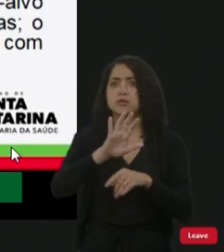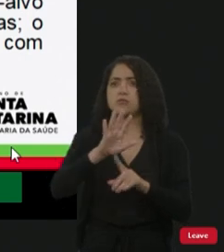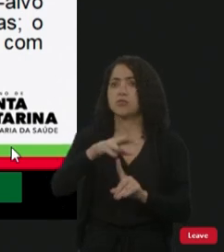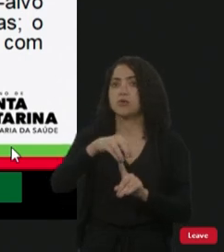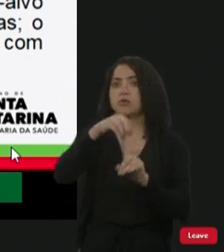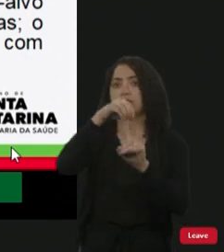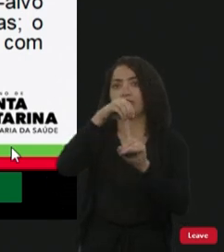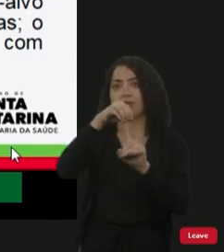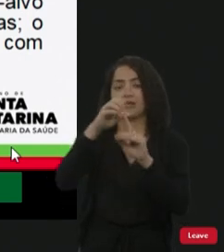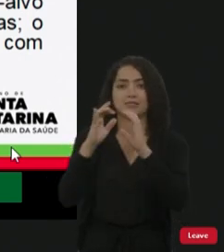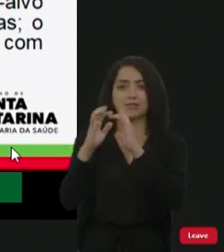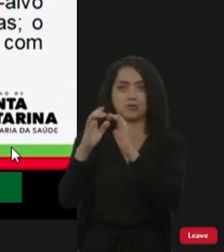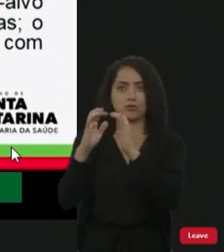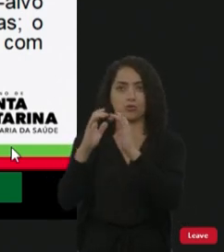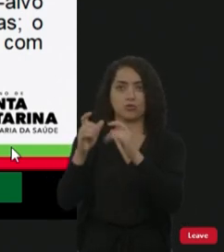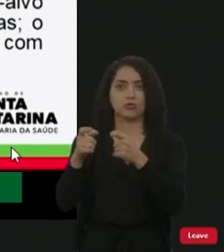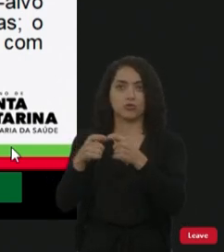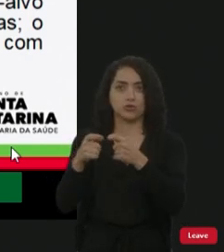neurologia.